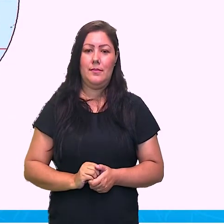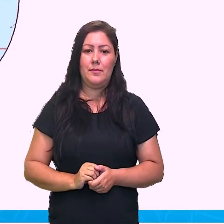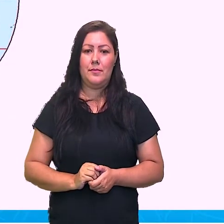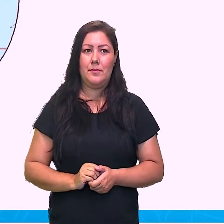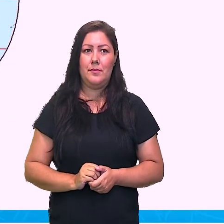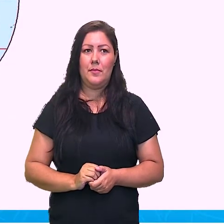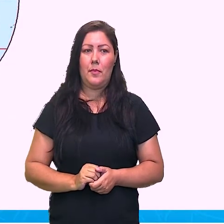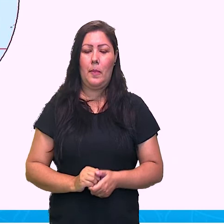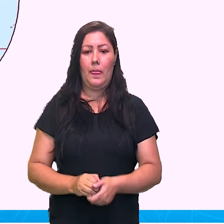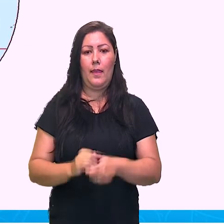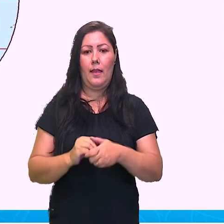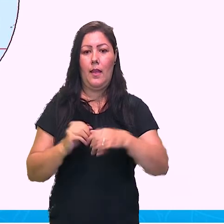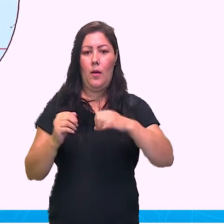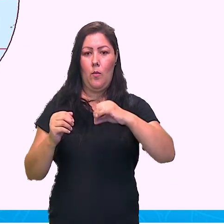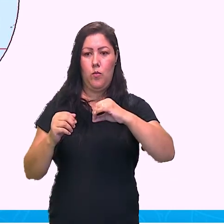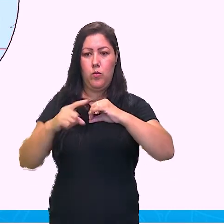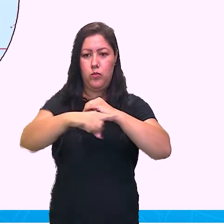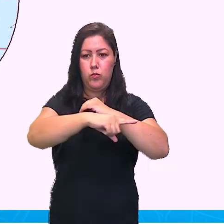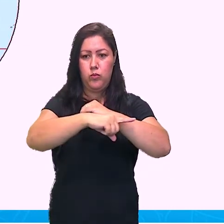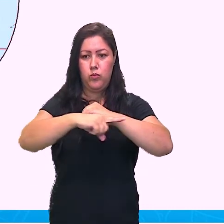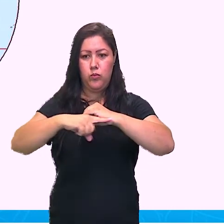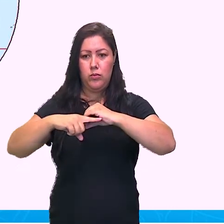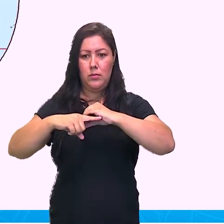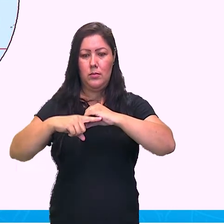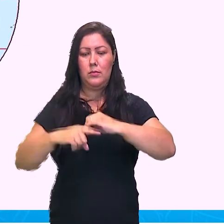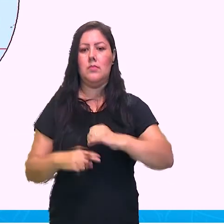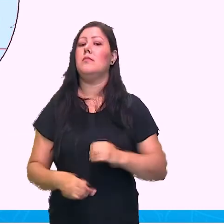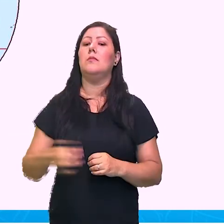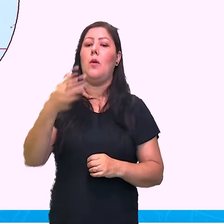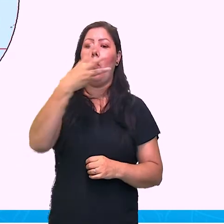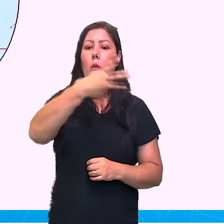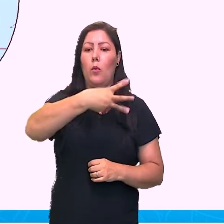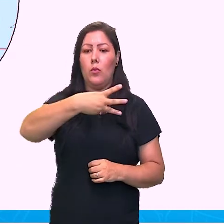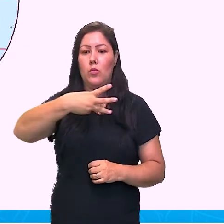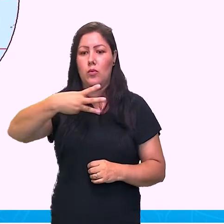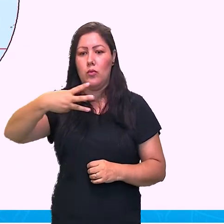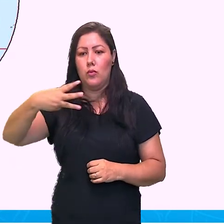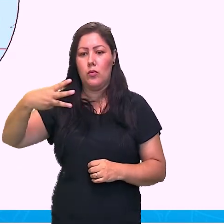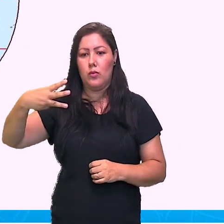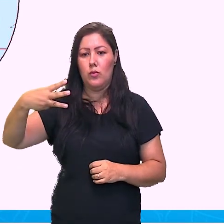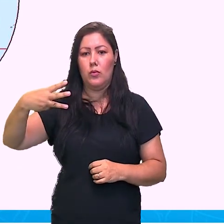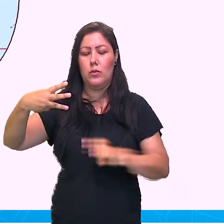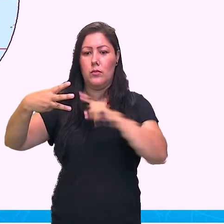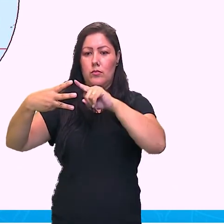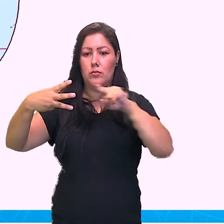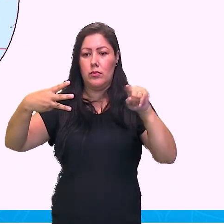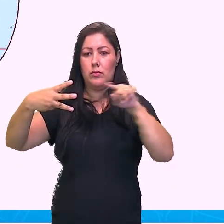Linha do Equador, Trópico de Câncer e Trópico de Capricórnio.